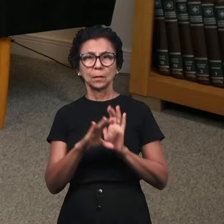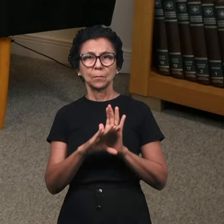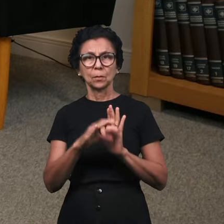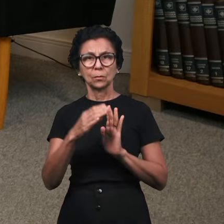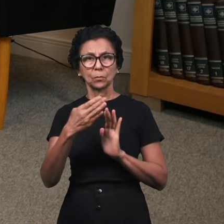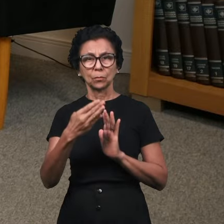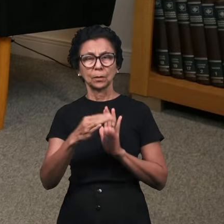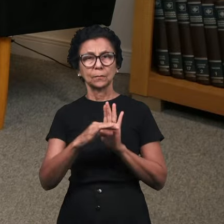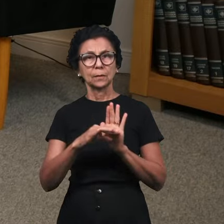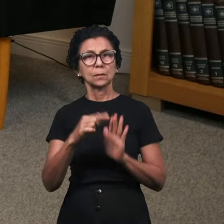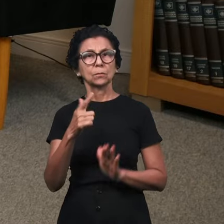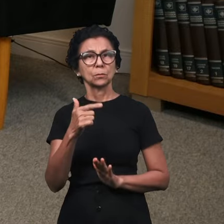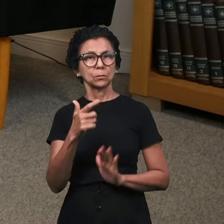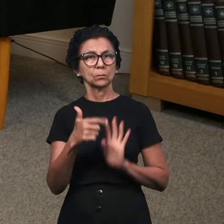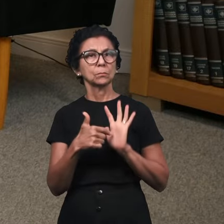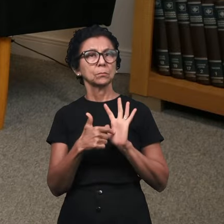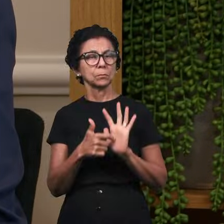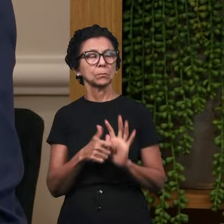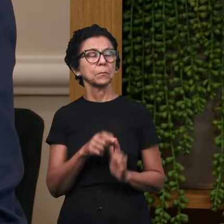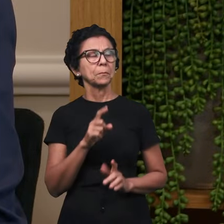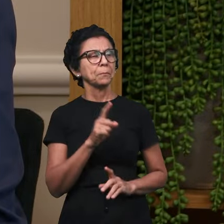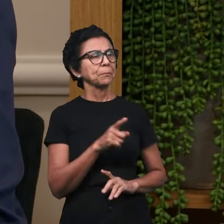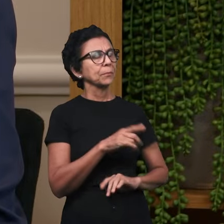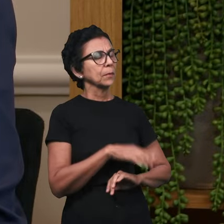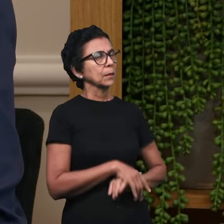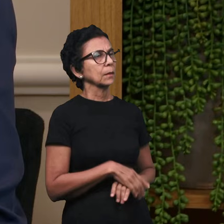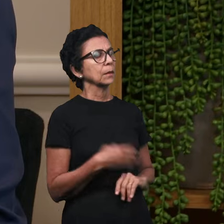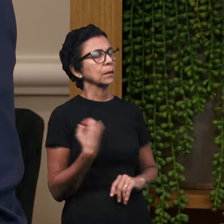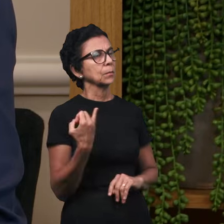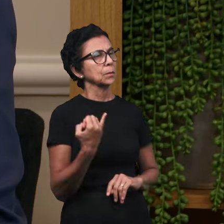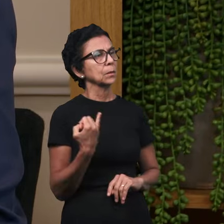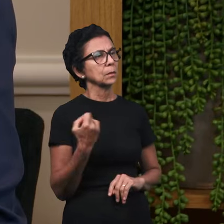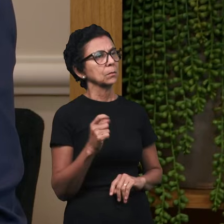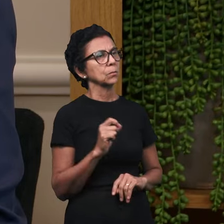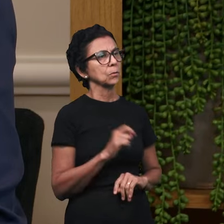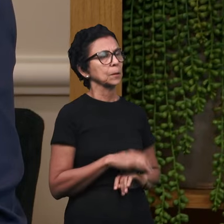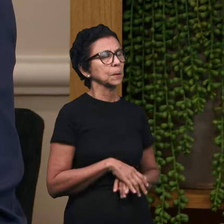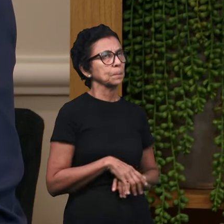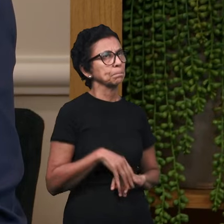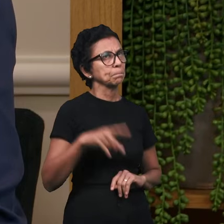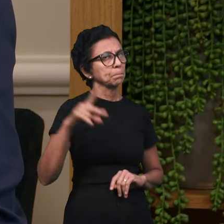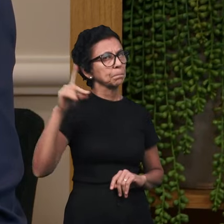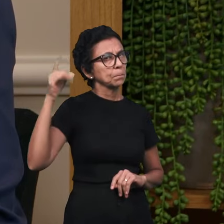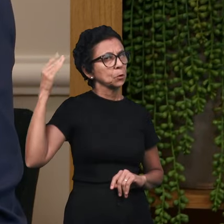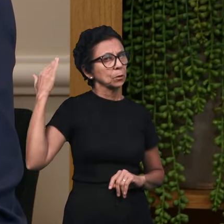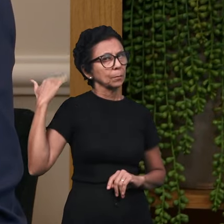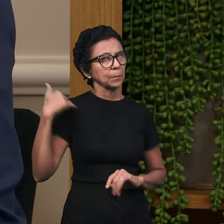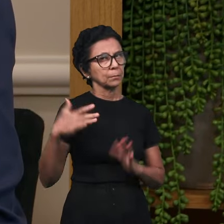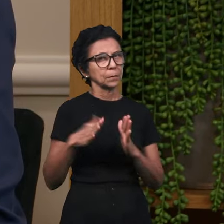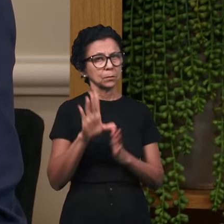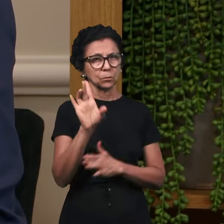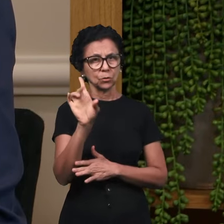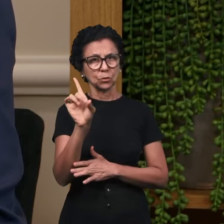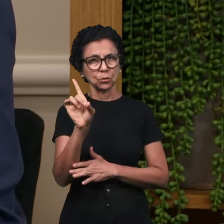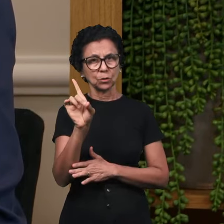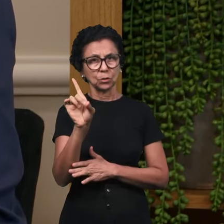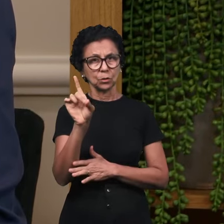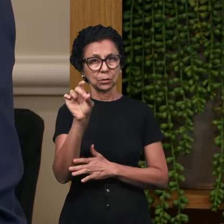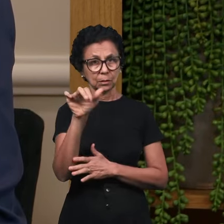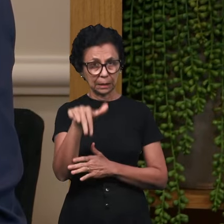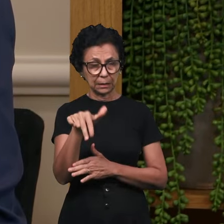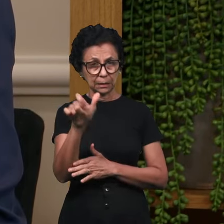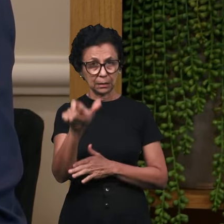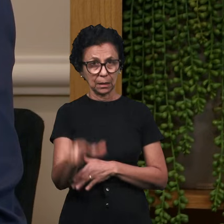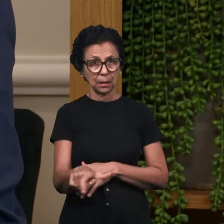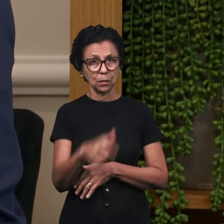detalhe importante que você citou aqui, pastor Lei, é que o Senhor, por exemplo, na época de Daniel, o Senhor levou